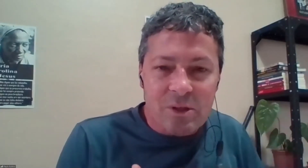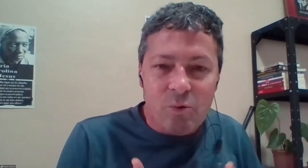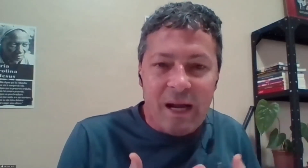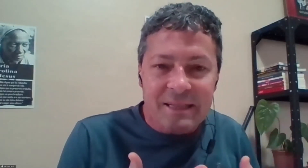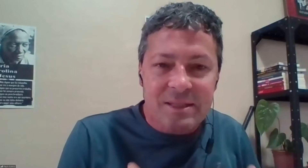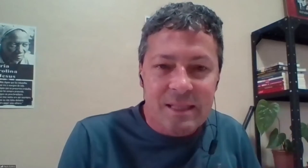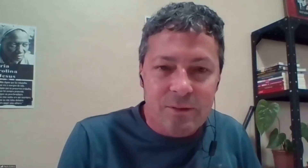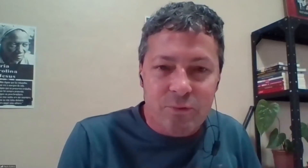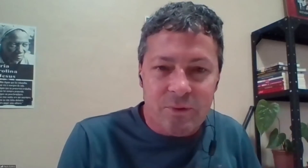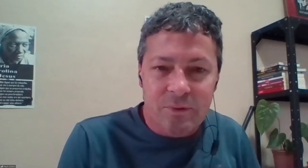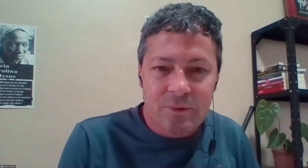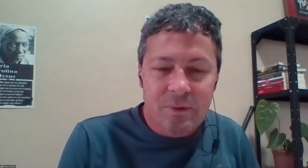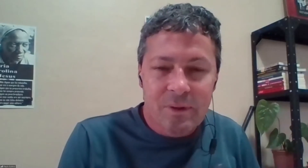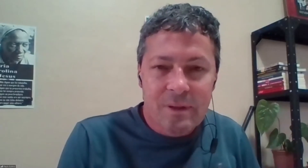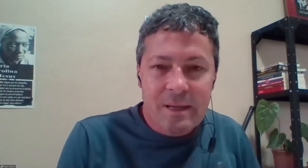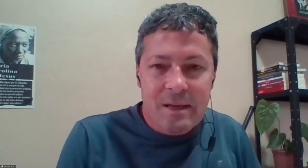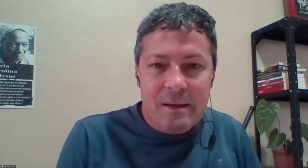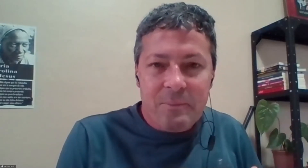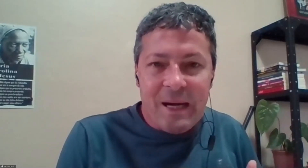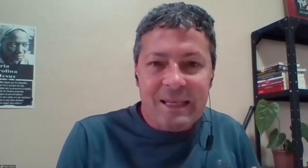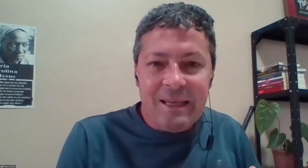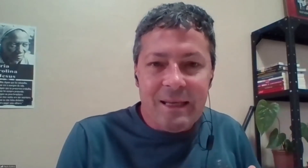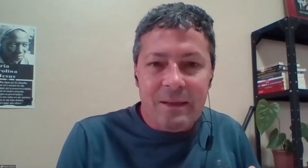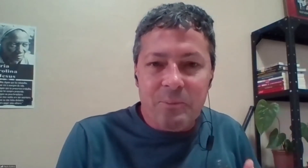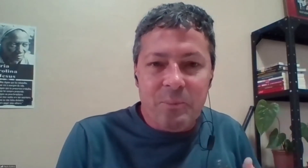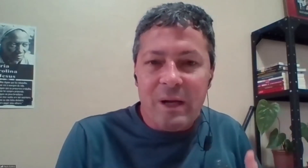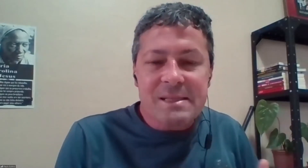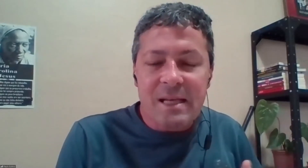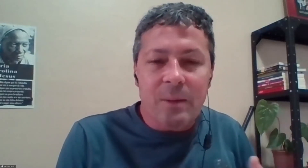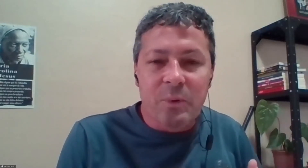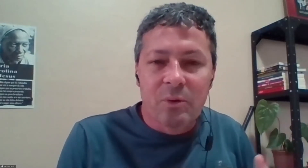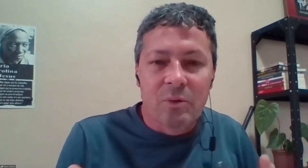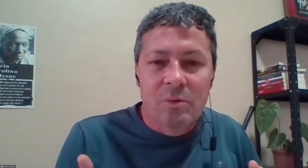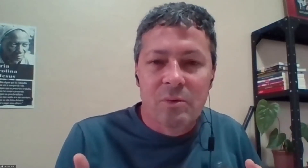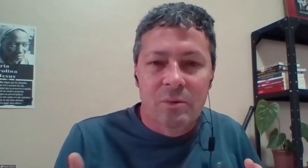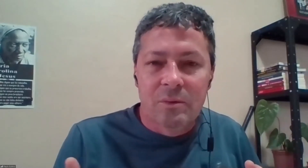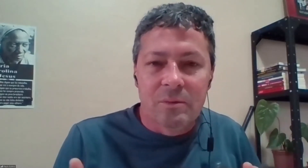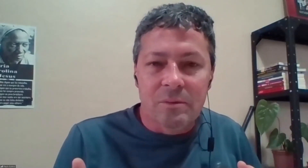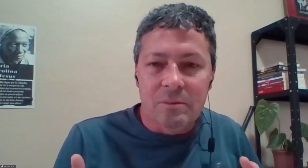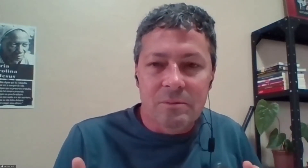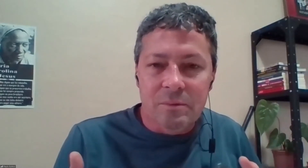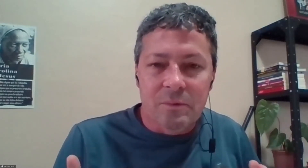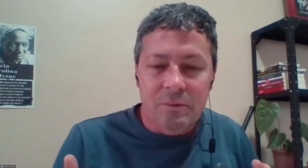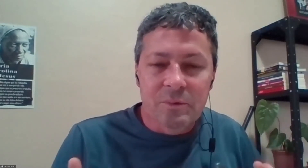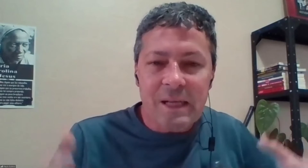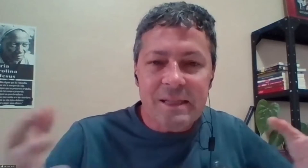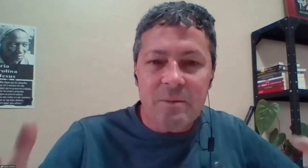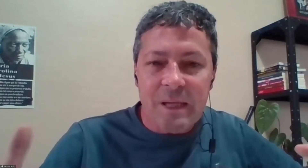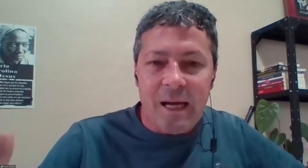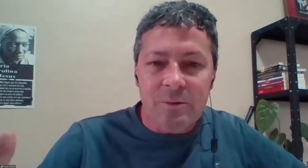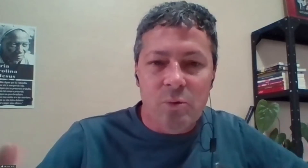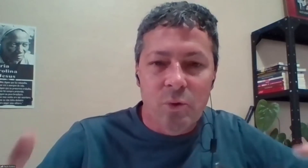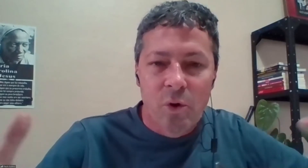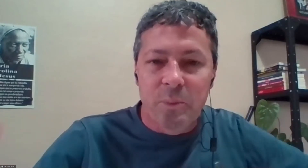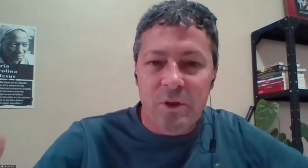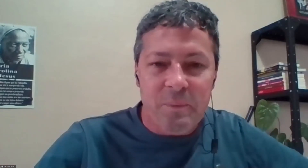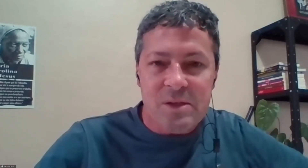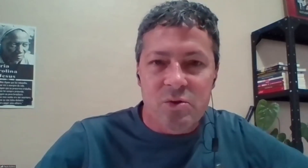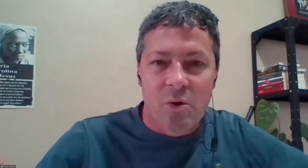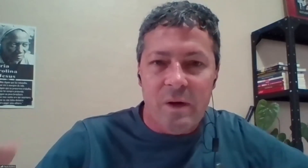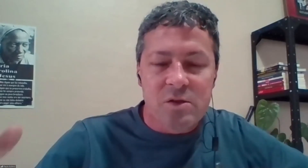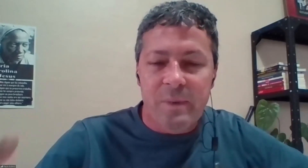processo educativo para que, por exemplo, um determinado grupo